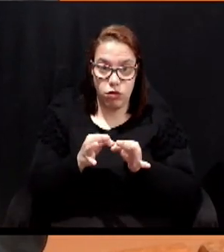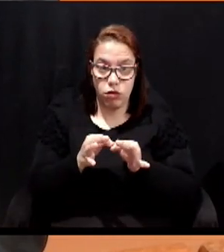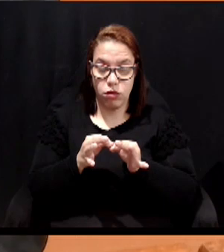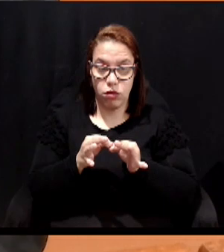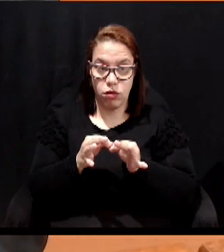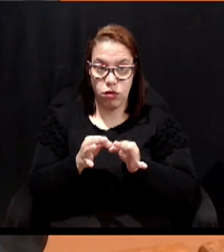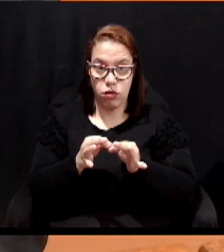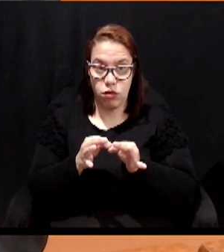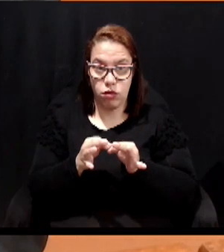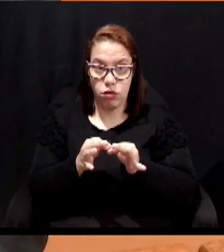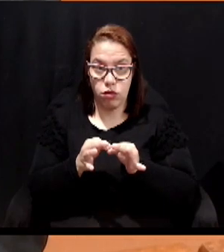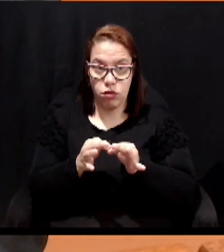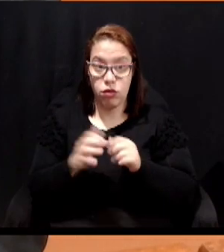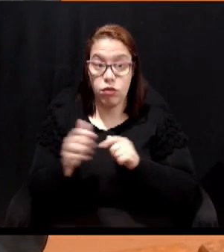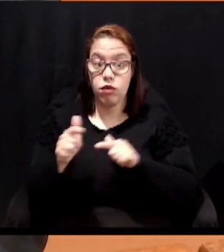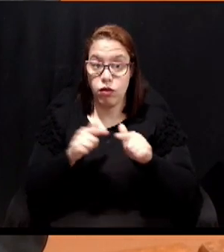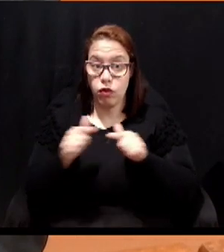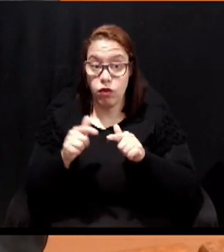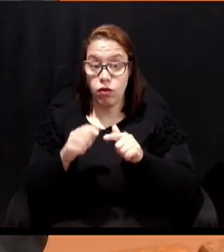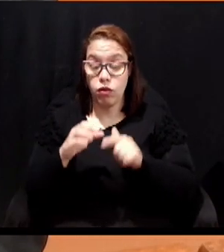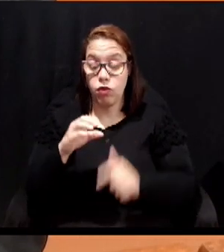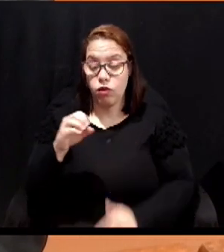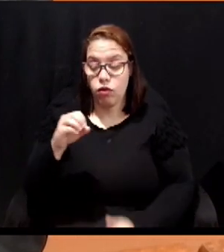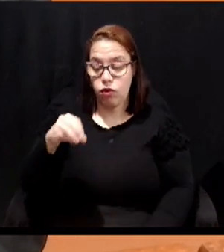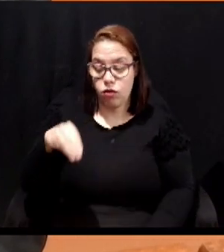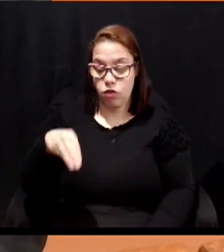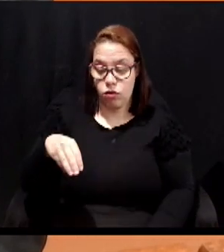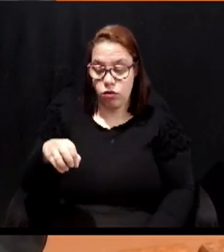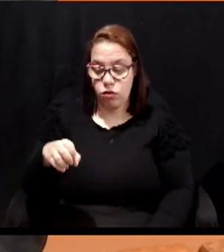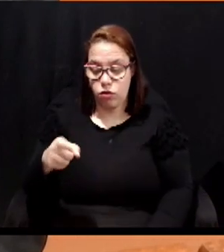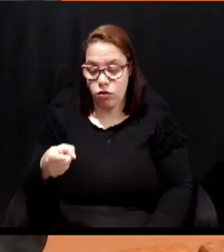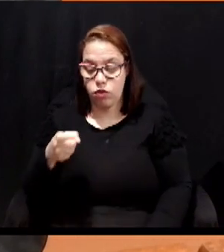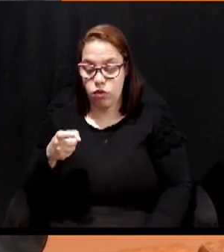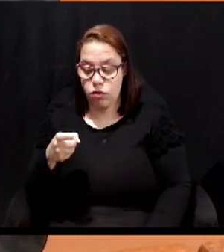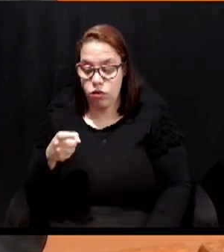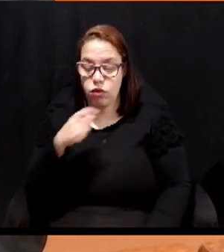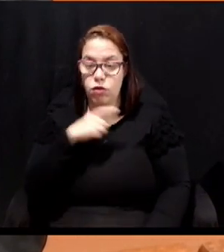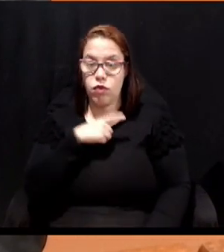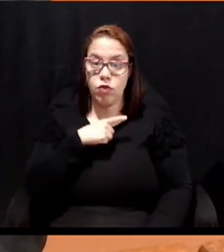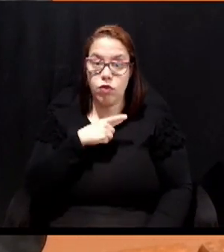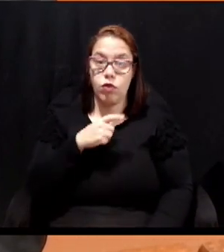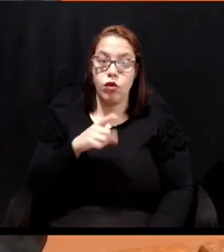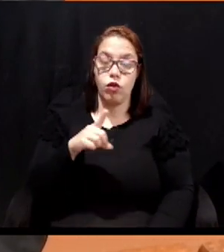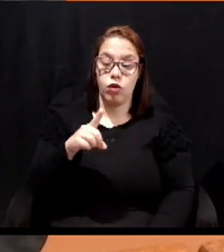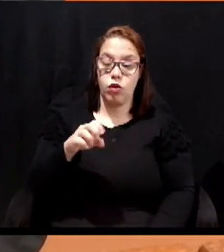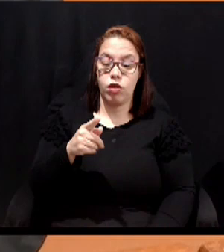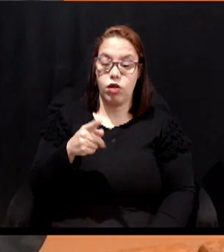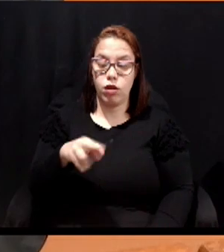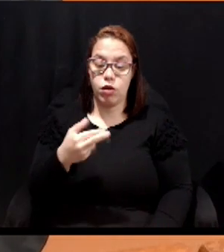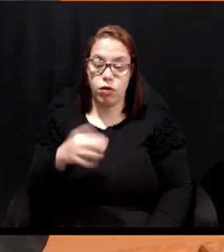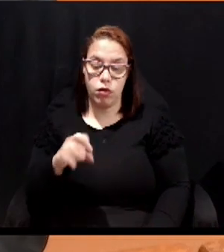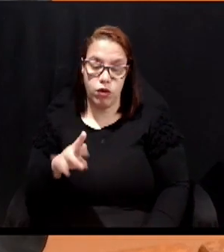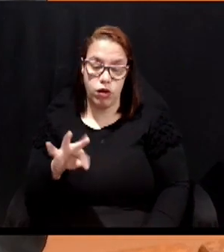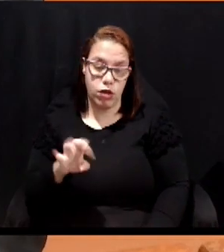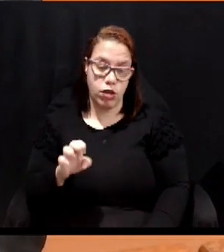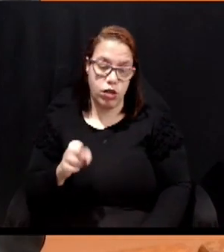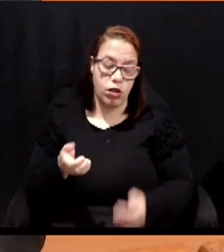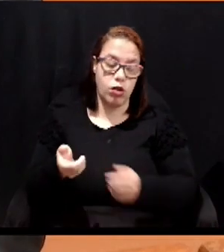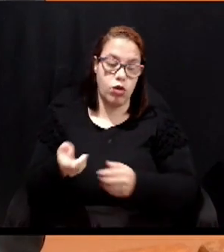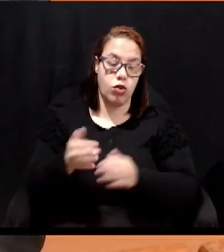do trabalho no comércio exterior, né? Você tem os despachantes, você tem as transportadoras,